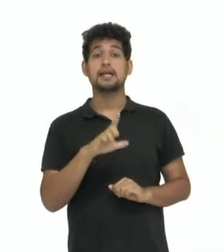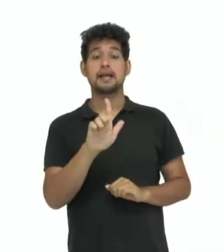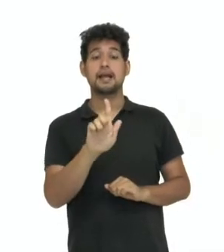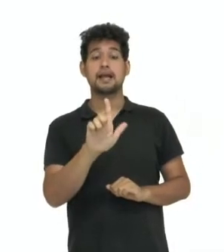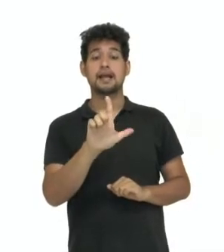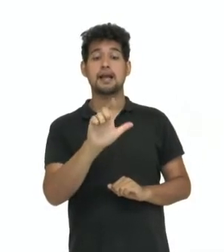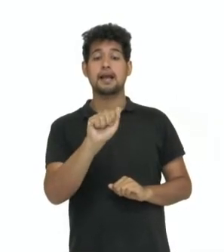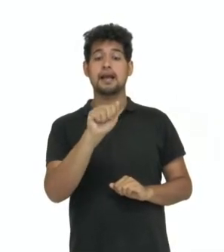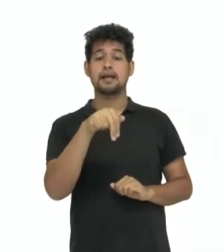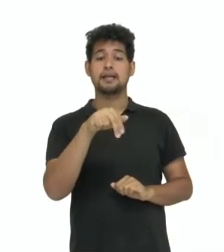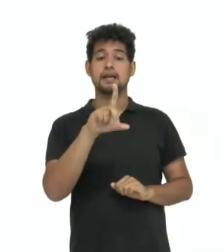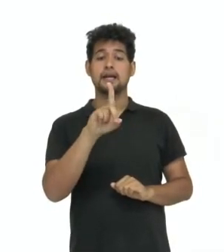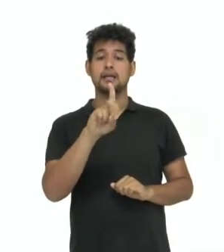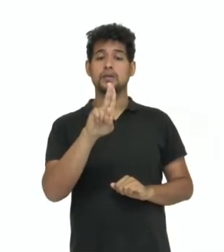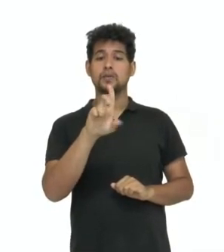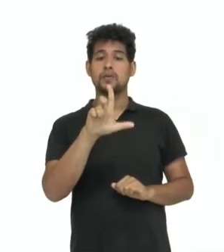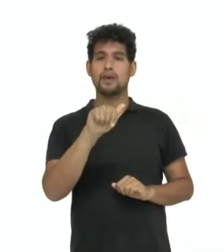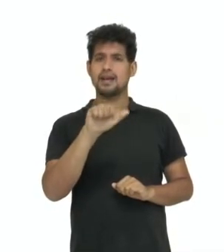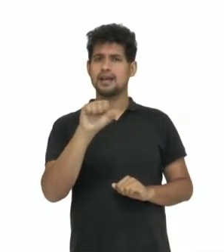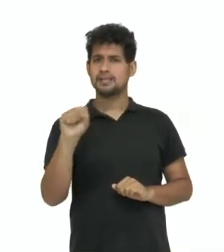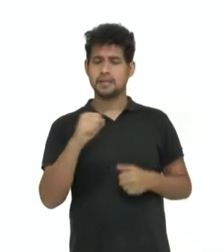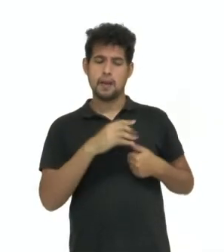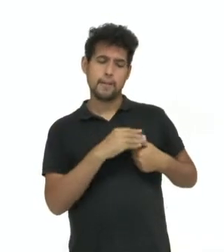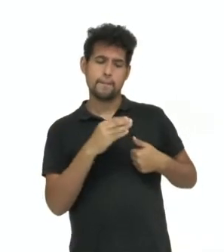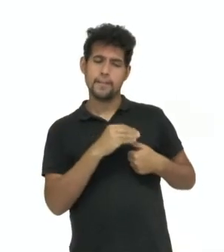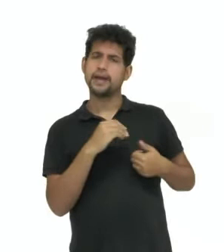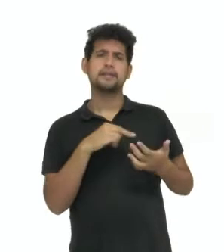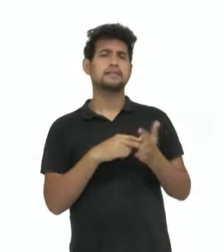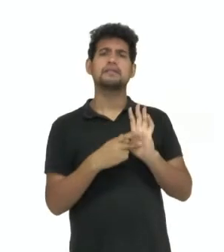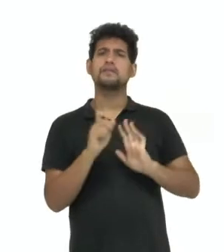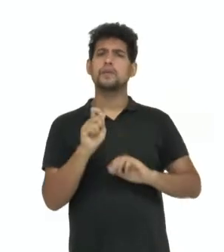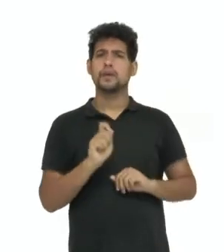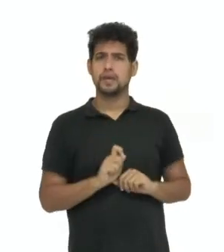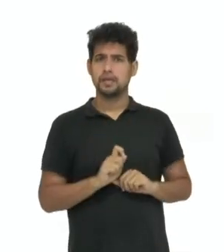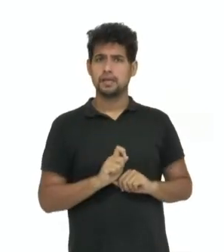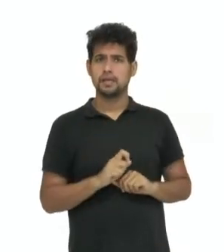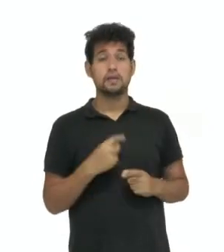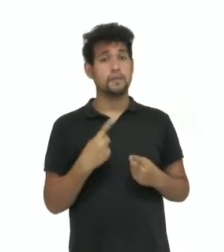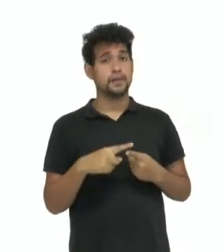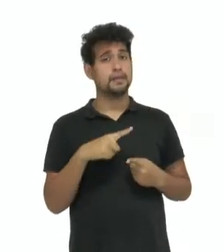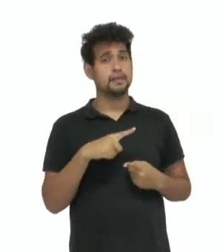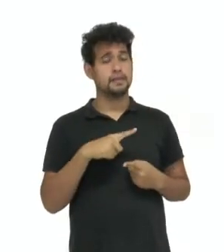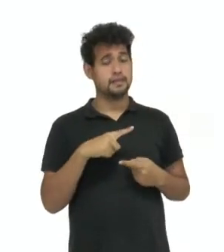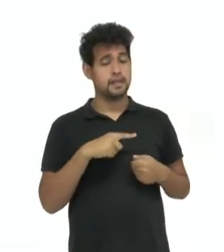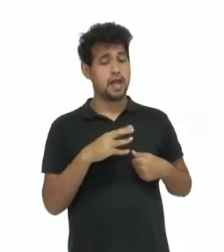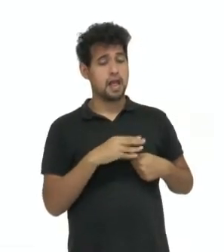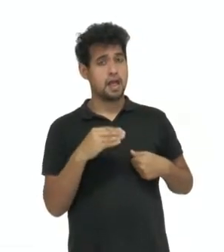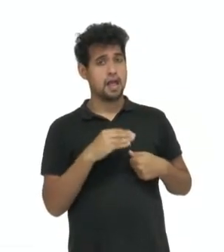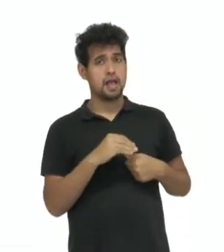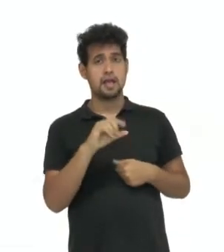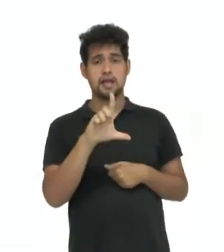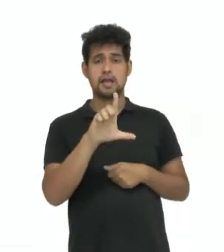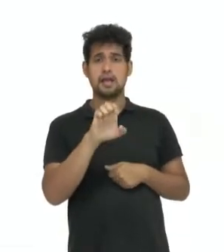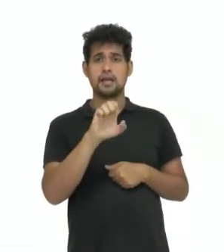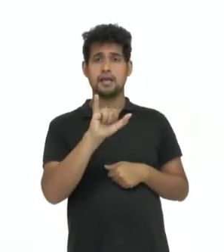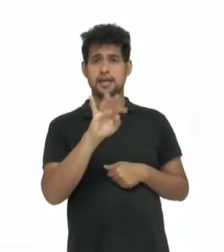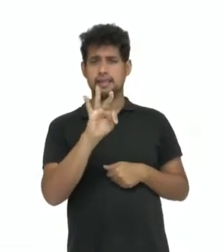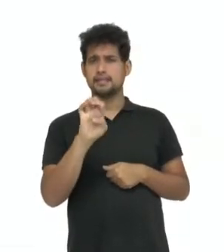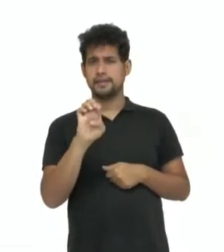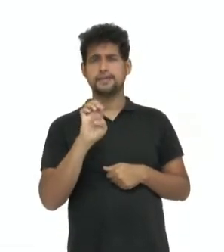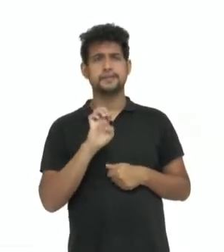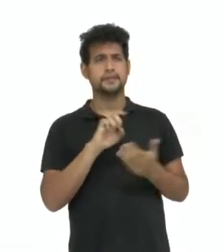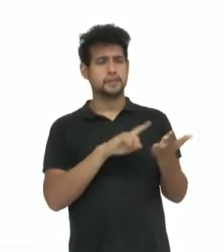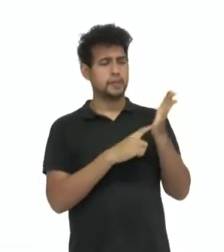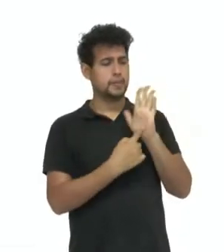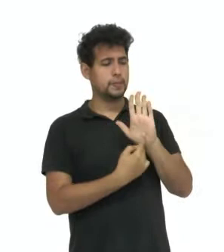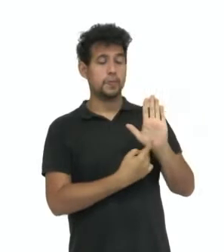glândulas mamárias. Por quê? Glândulas mamárias, porque produzem leite. Olha essa animação aqui, né, mostrando para